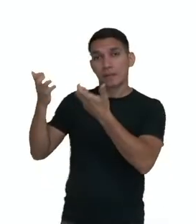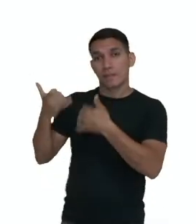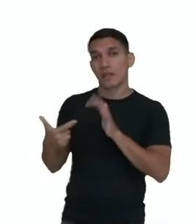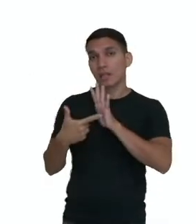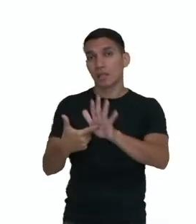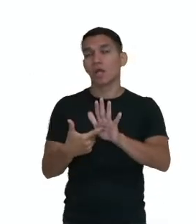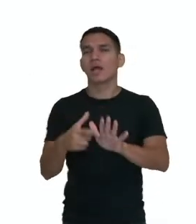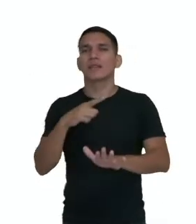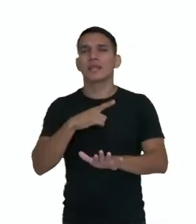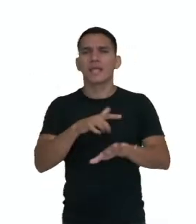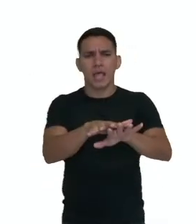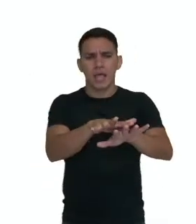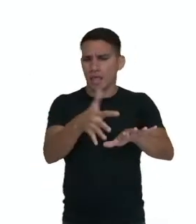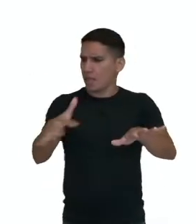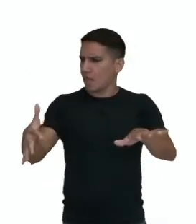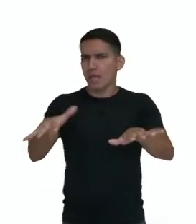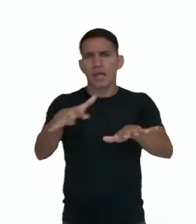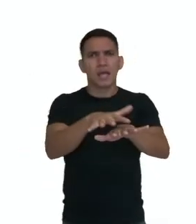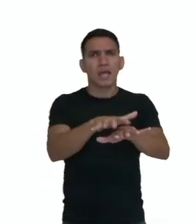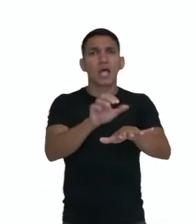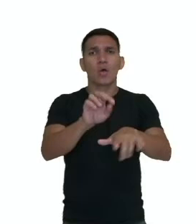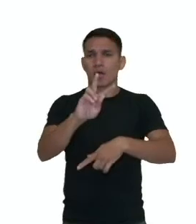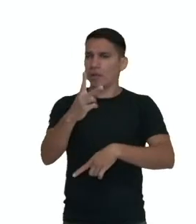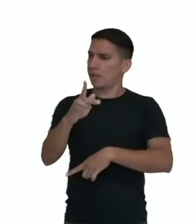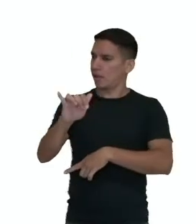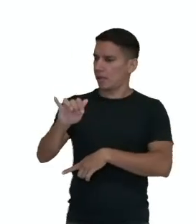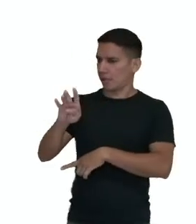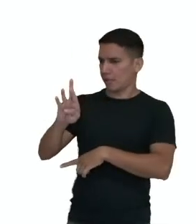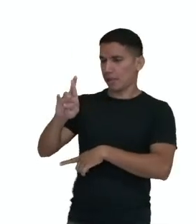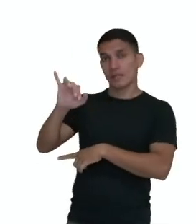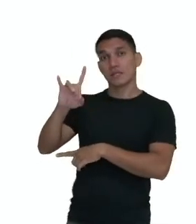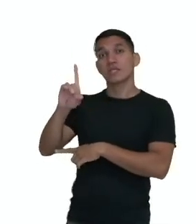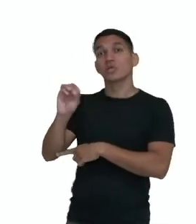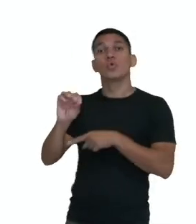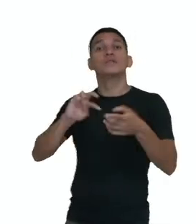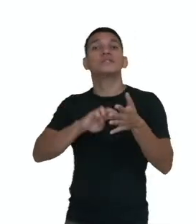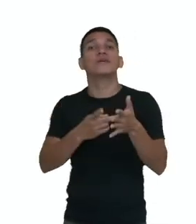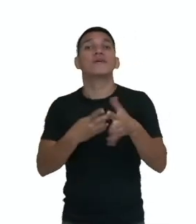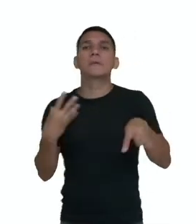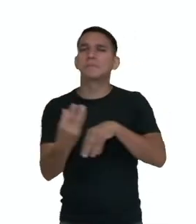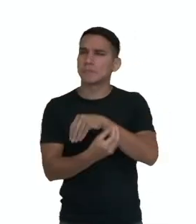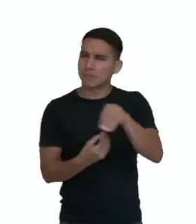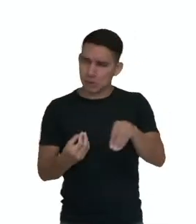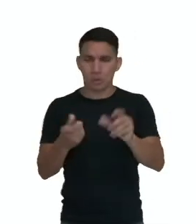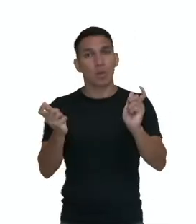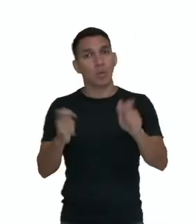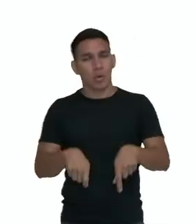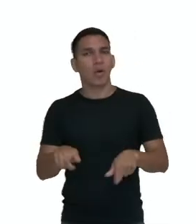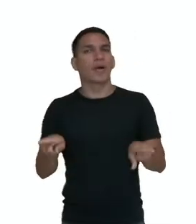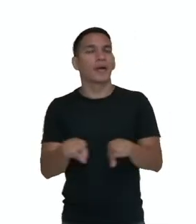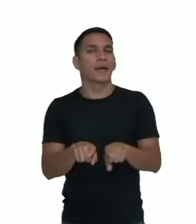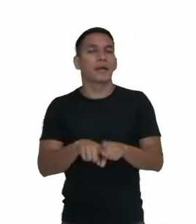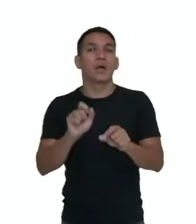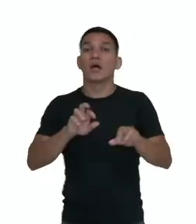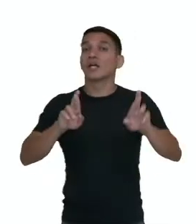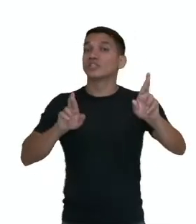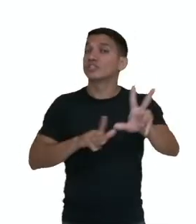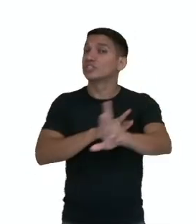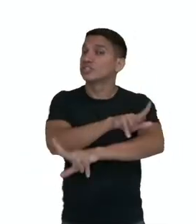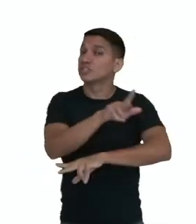textual híbrido. O que é híbrido? Essa palavra te lembra algo? Uma mistura, né? Então, uma mistura entre